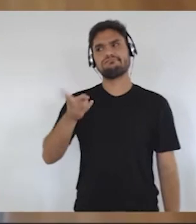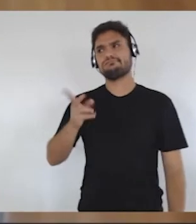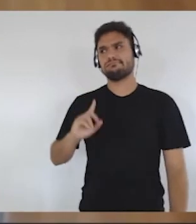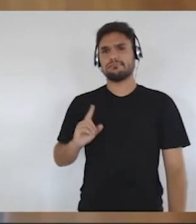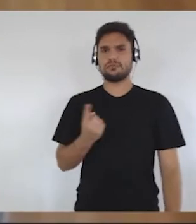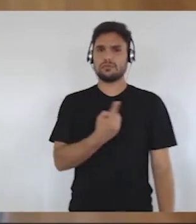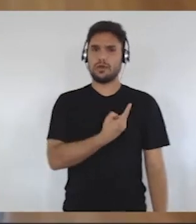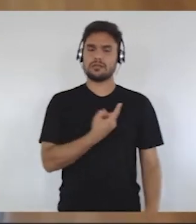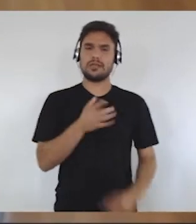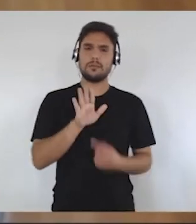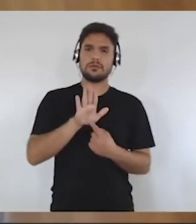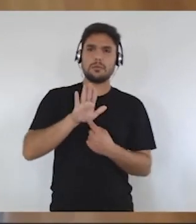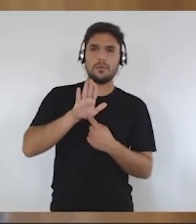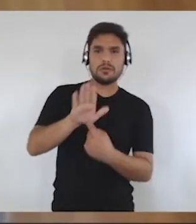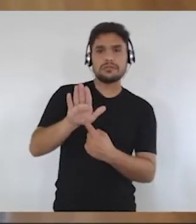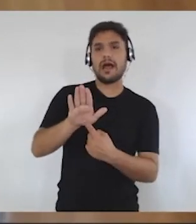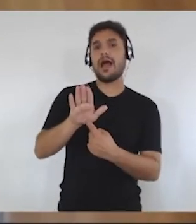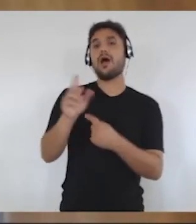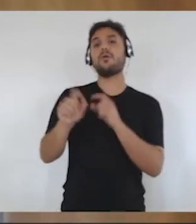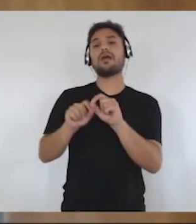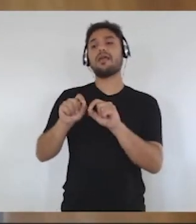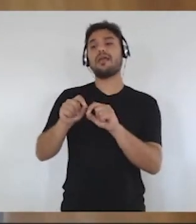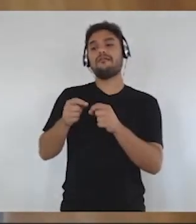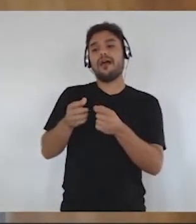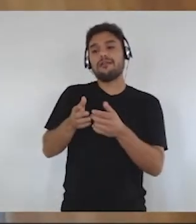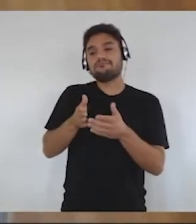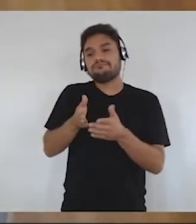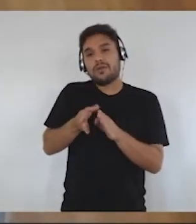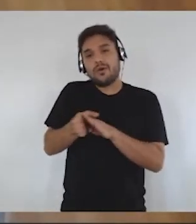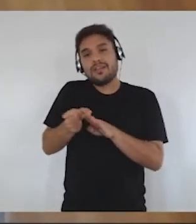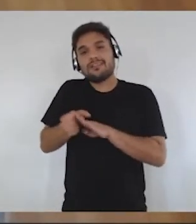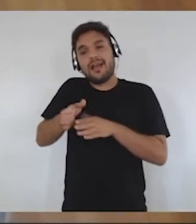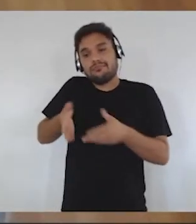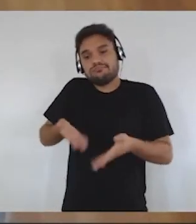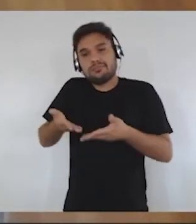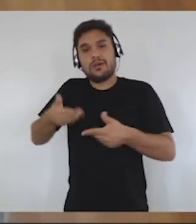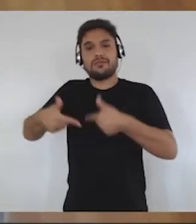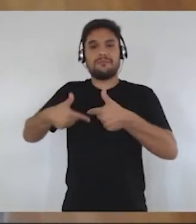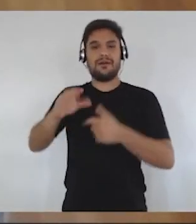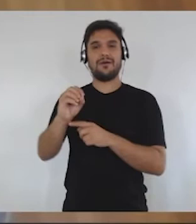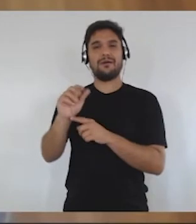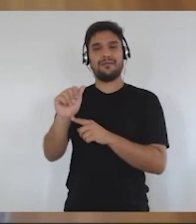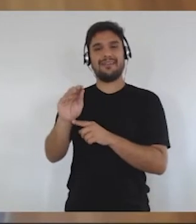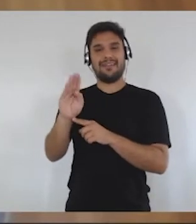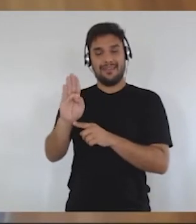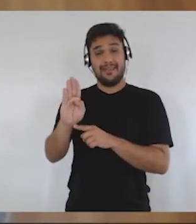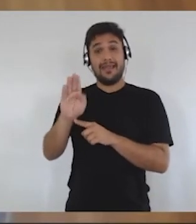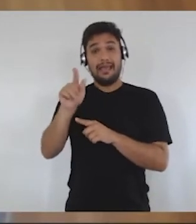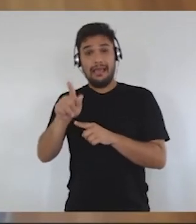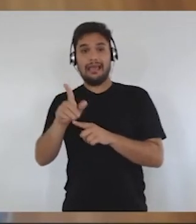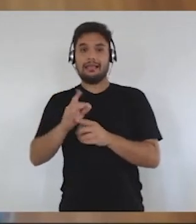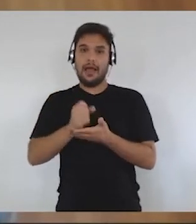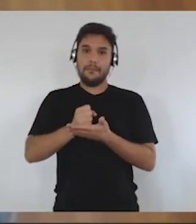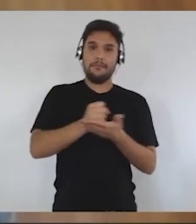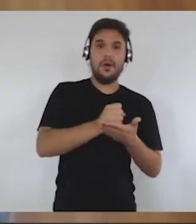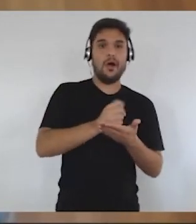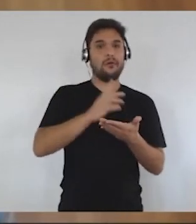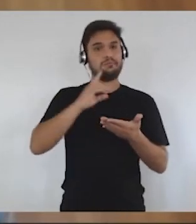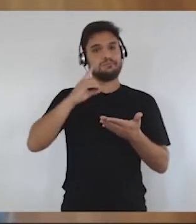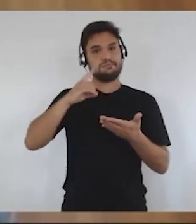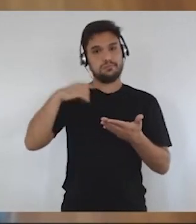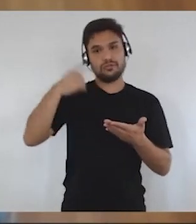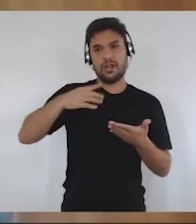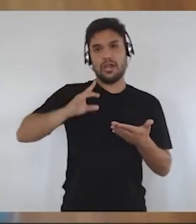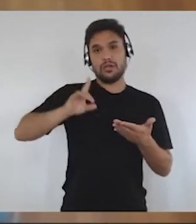reafirmar aquilo que norteia o trabalho da Ordem. Para além e muito além de uma entidade que tutela direitos de advogados e que